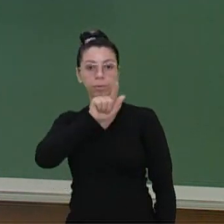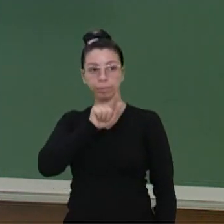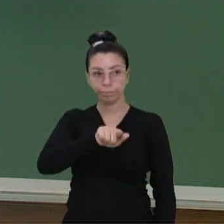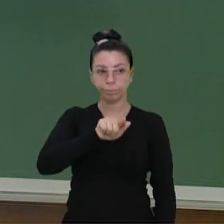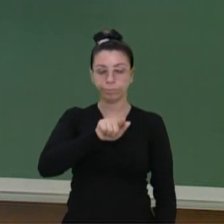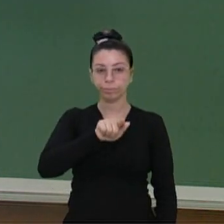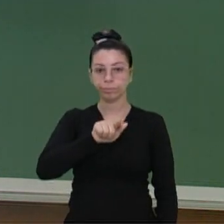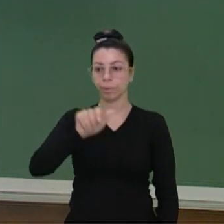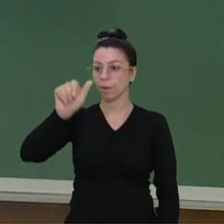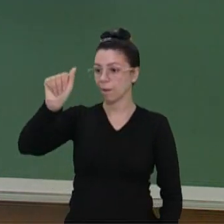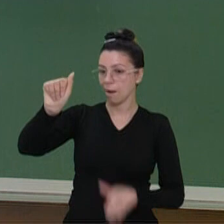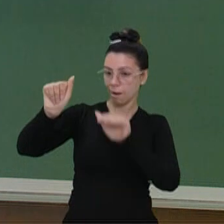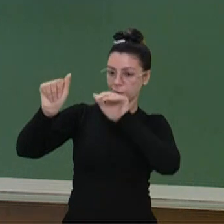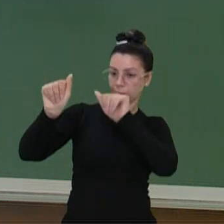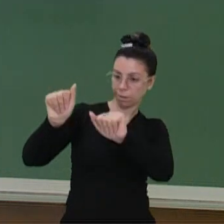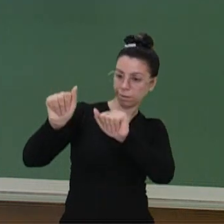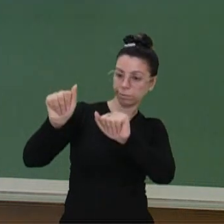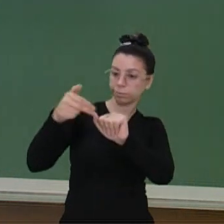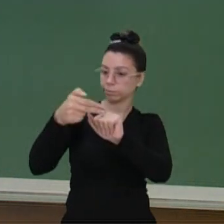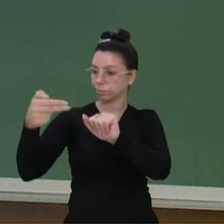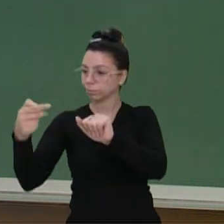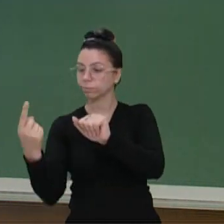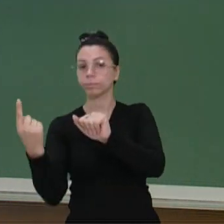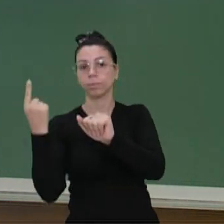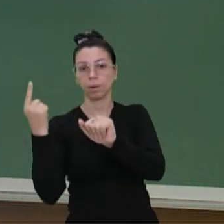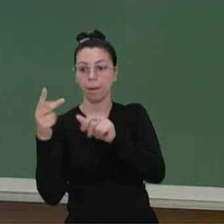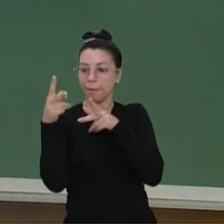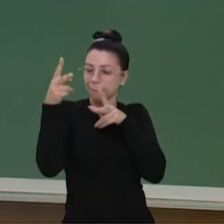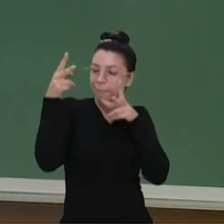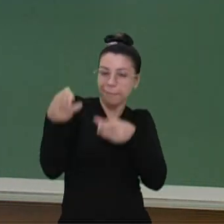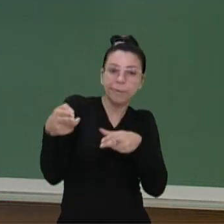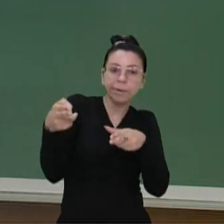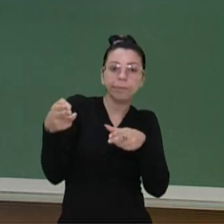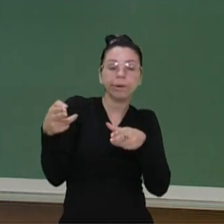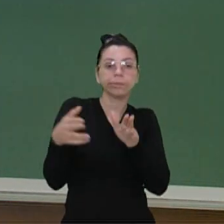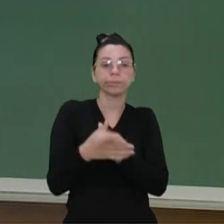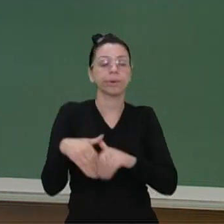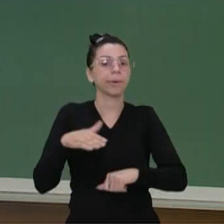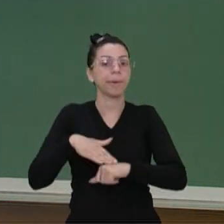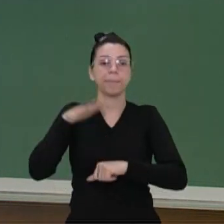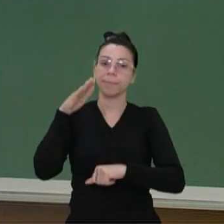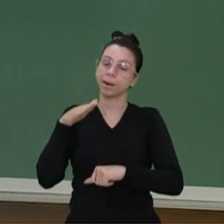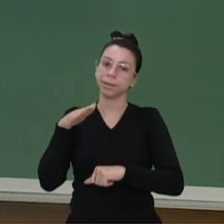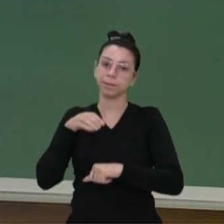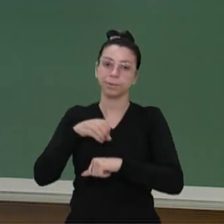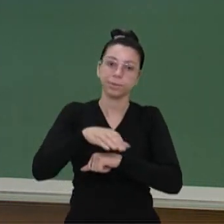igual a base do logaritmo, a resposta é 1. E se o professor falar mais que isso, aí o professor já vai dar a